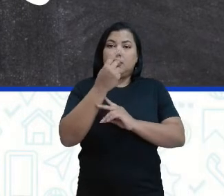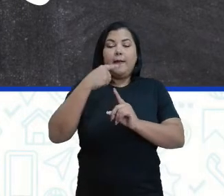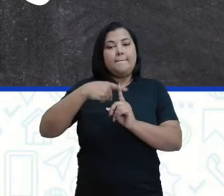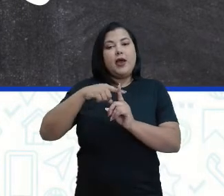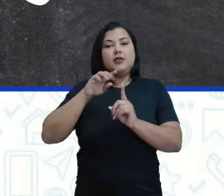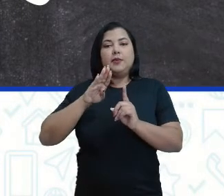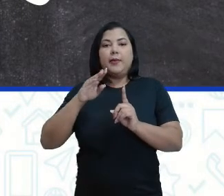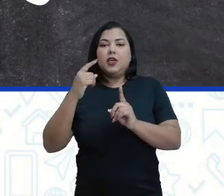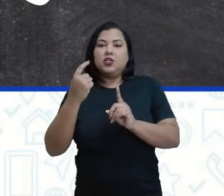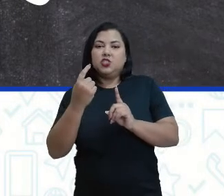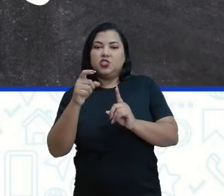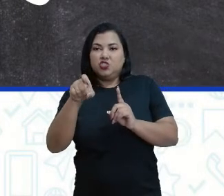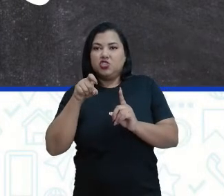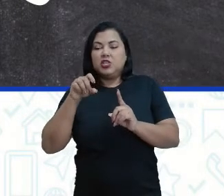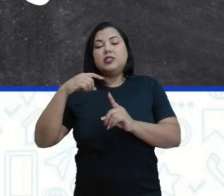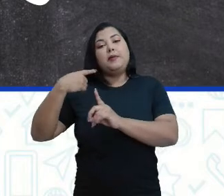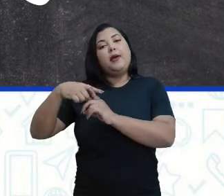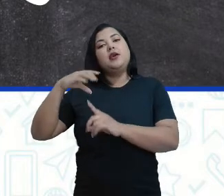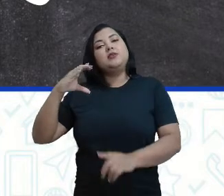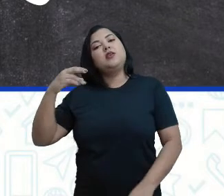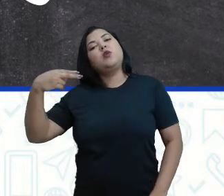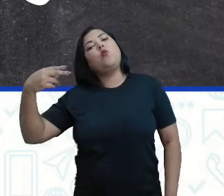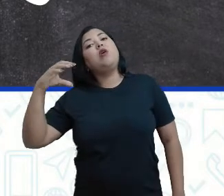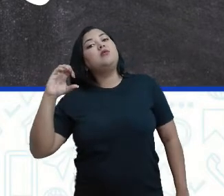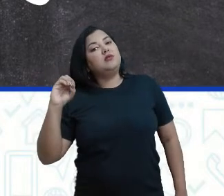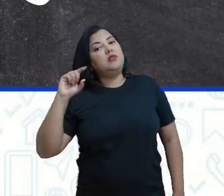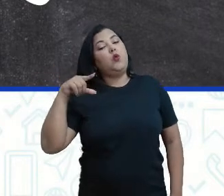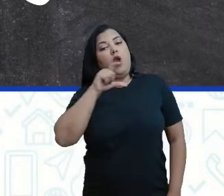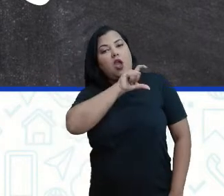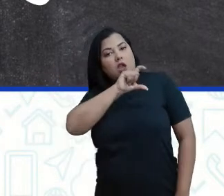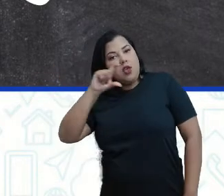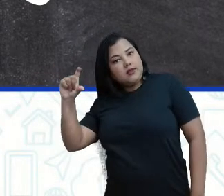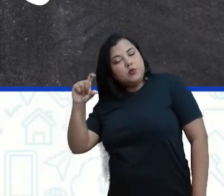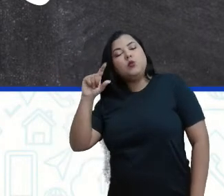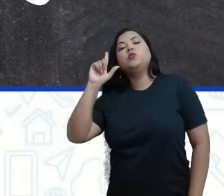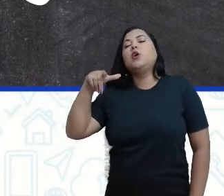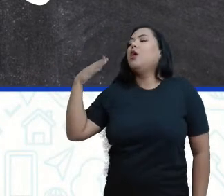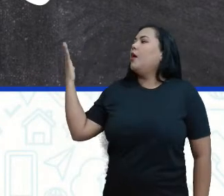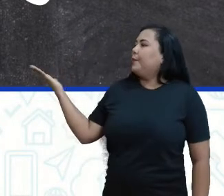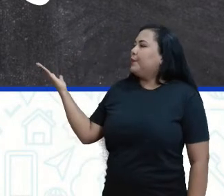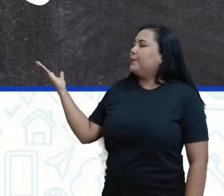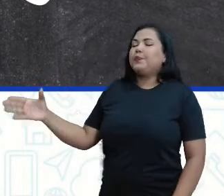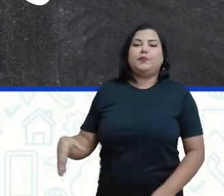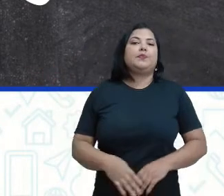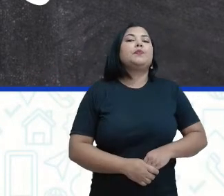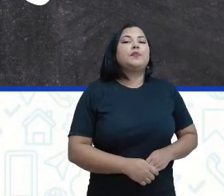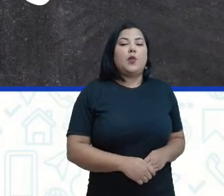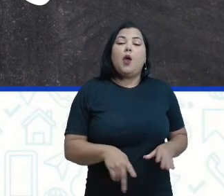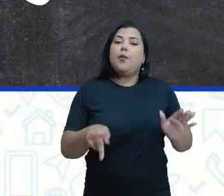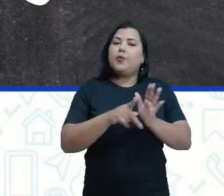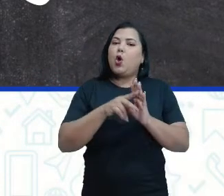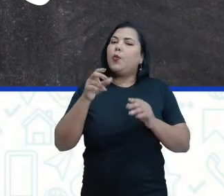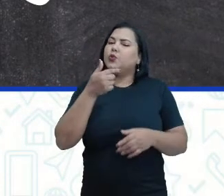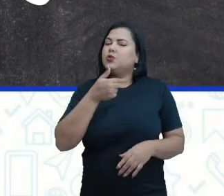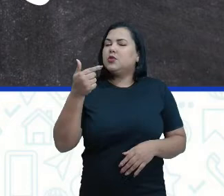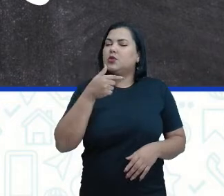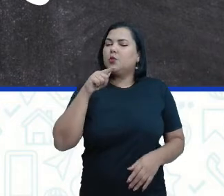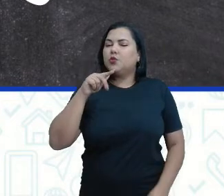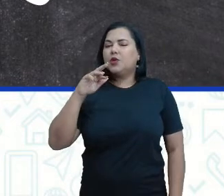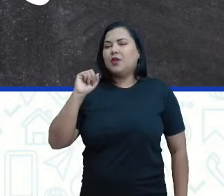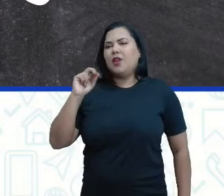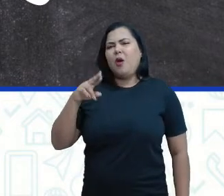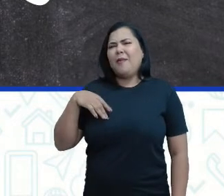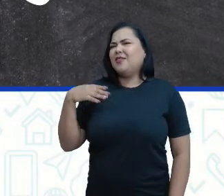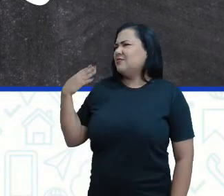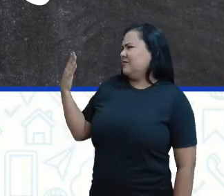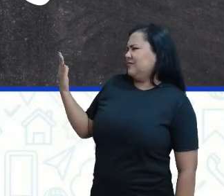igual a 0, né? Então, quando a gente consegue essa configuração, a gente tem aí a função do segundo grau. Mas esse a, esse b e